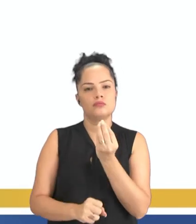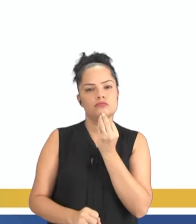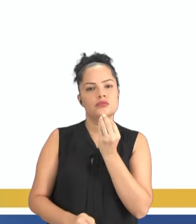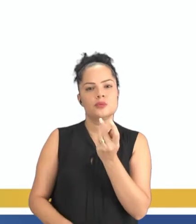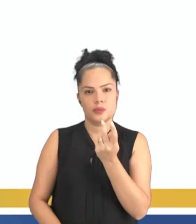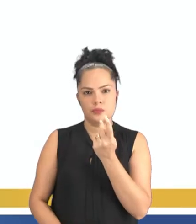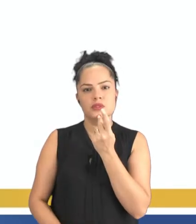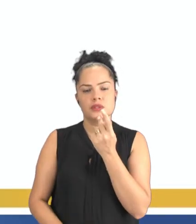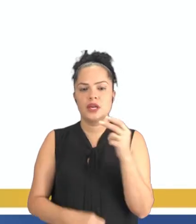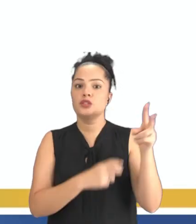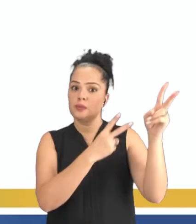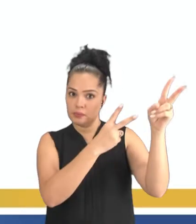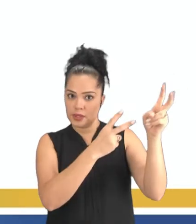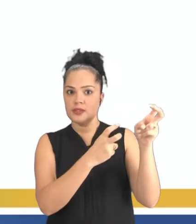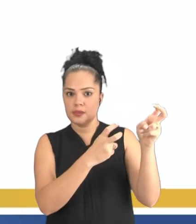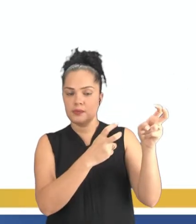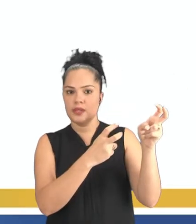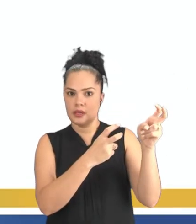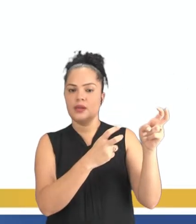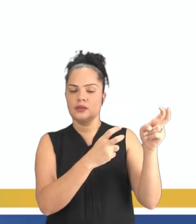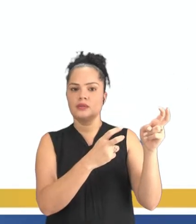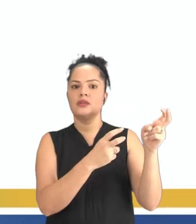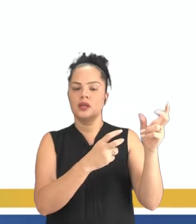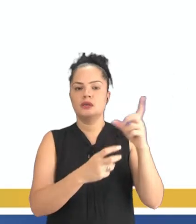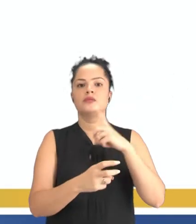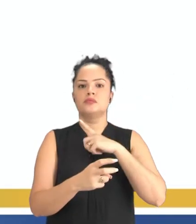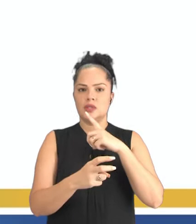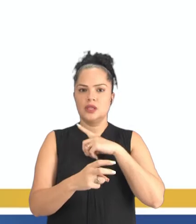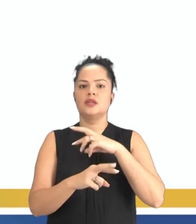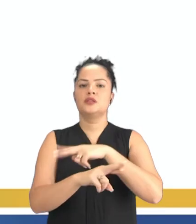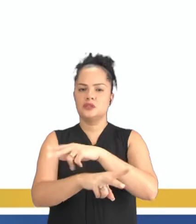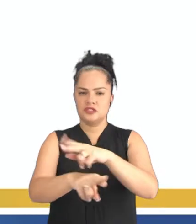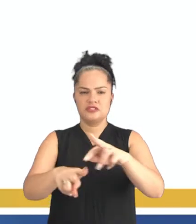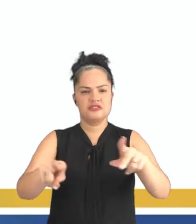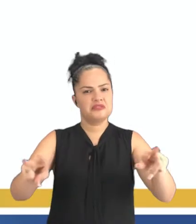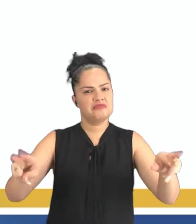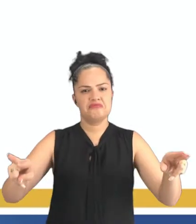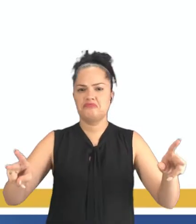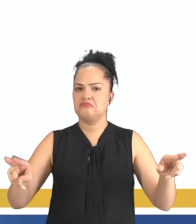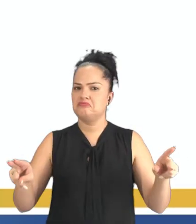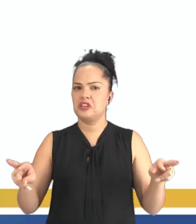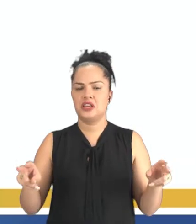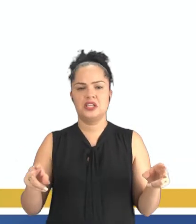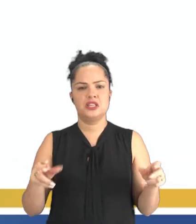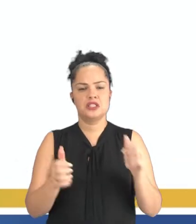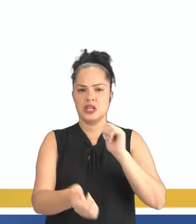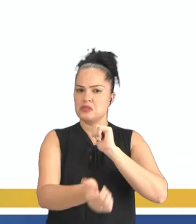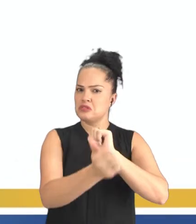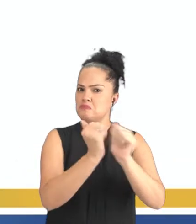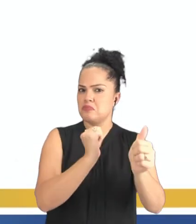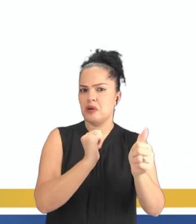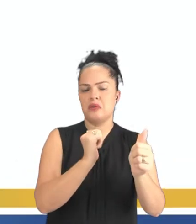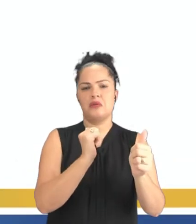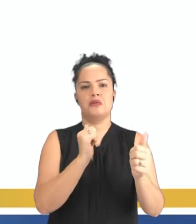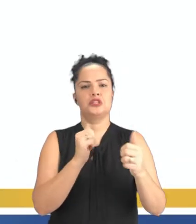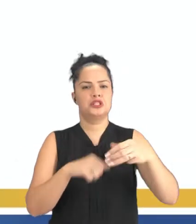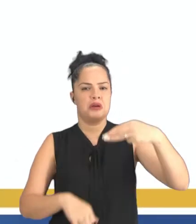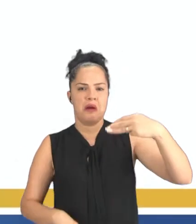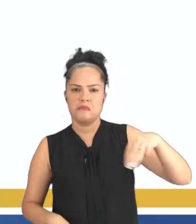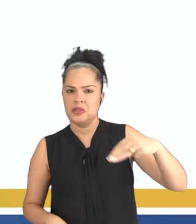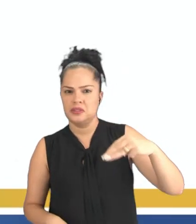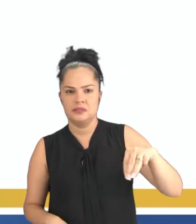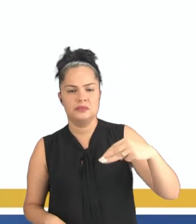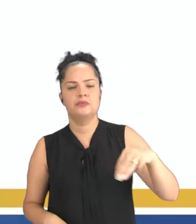está percebendo que a probabilidade ela se aplica em vários campos, Ela se aplica no esporte, ela se aplica na própria